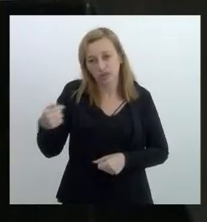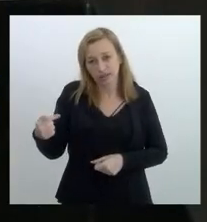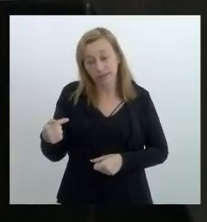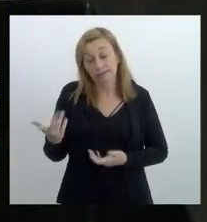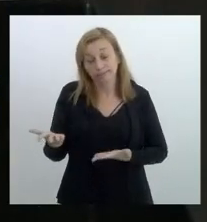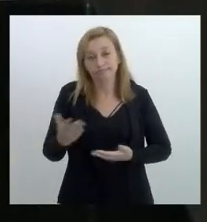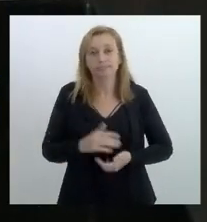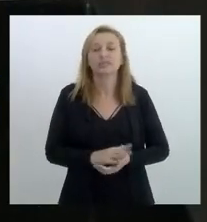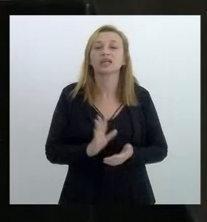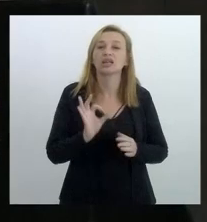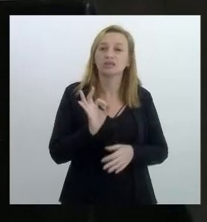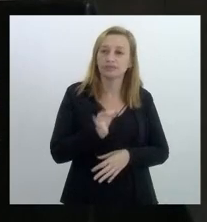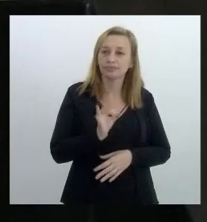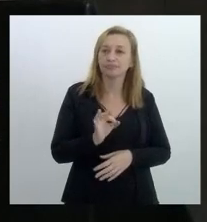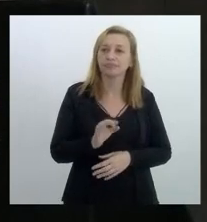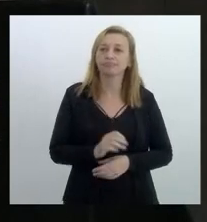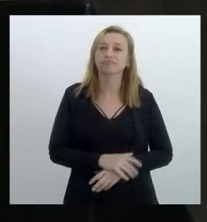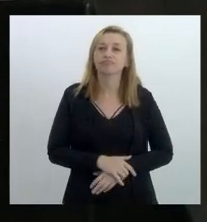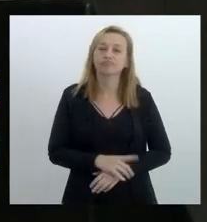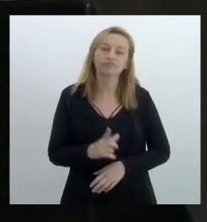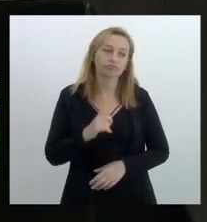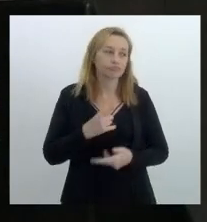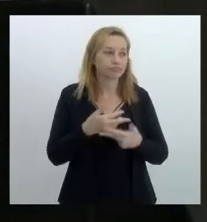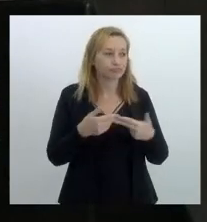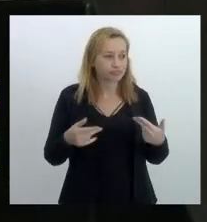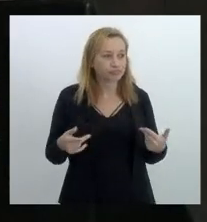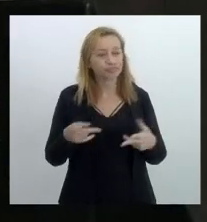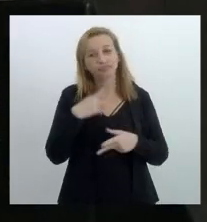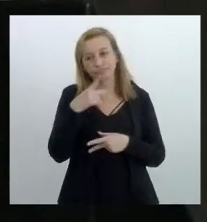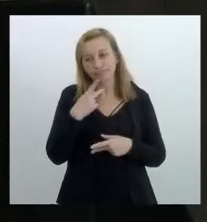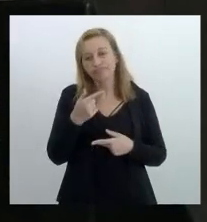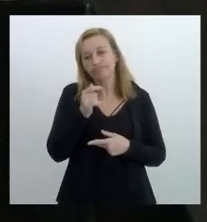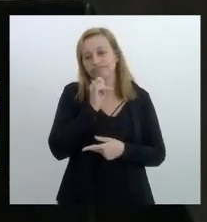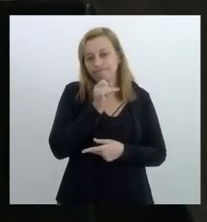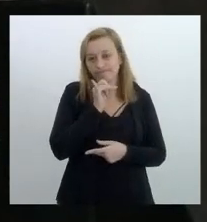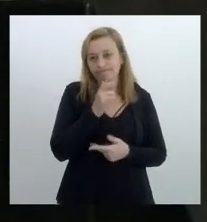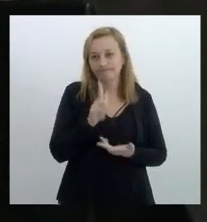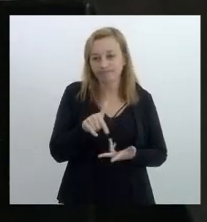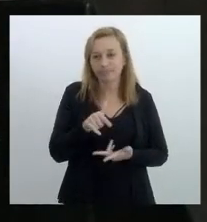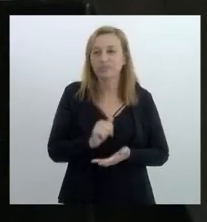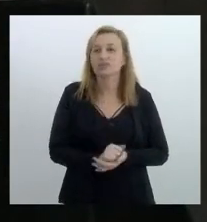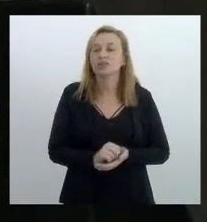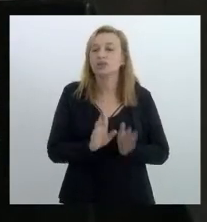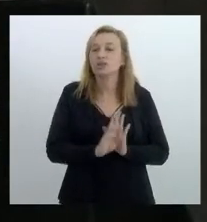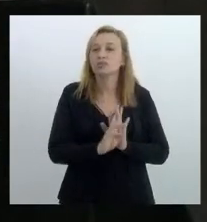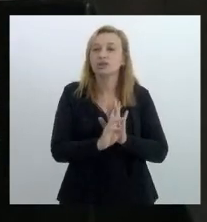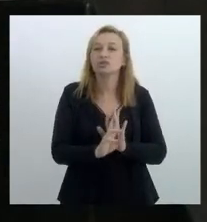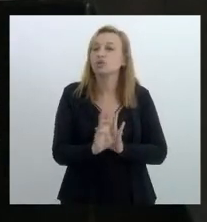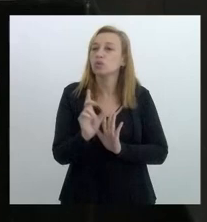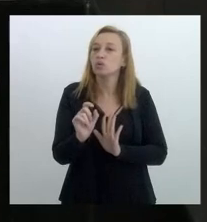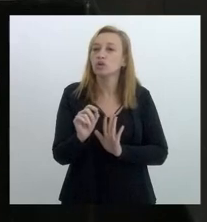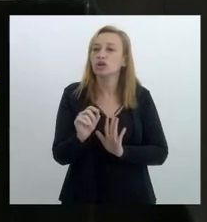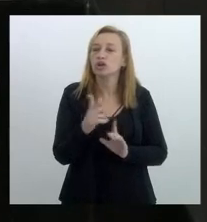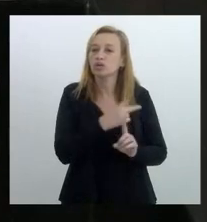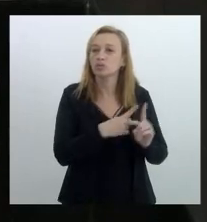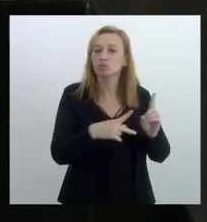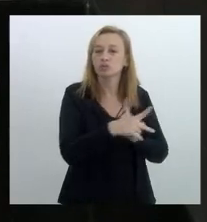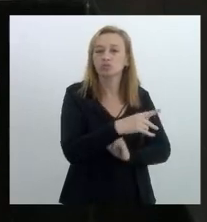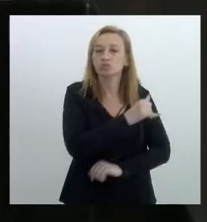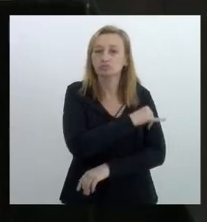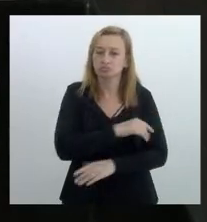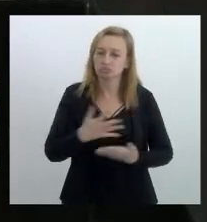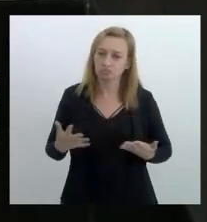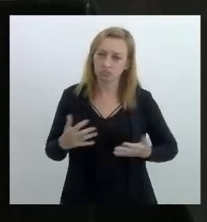2017. E é óbvio, né, que nós teríamos muitas coisas para falar, por exemplo, né, do que representou o Rio Previdência. E